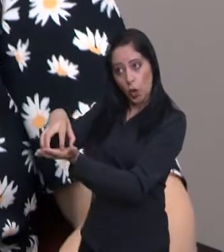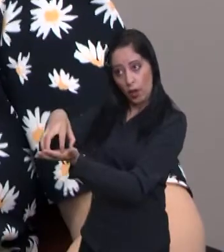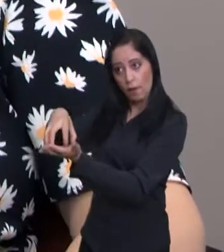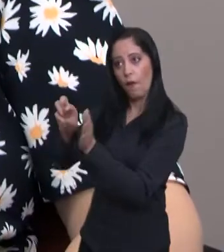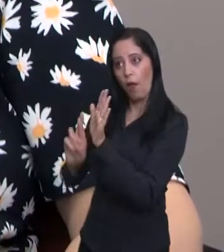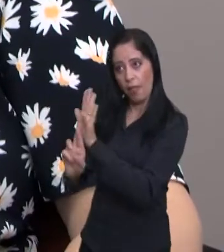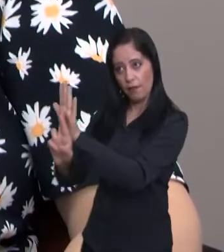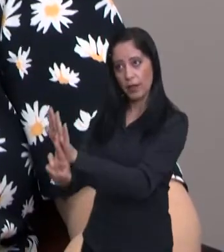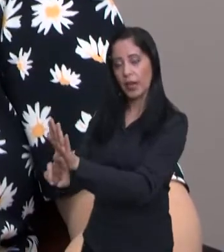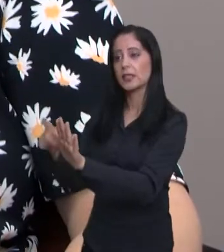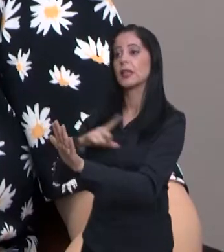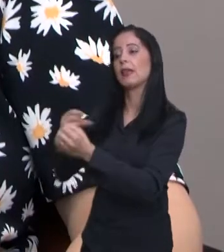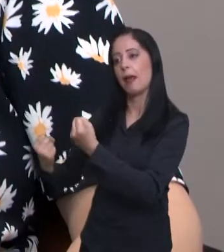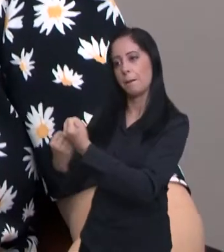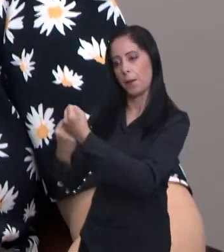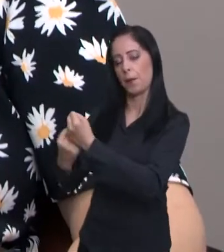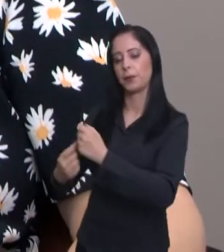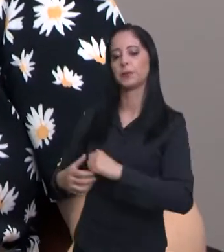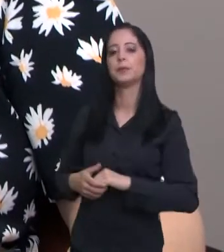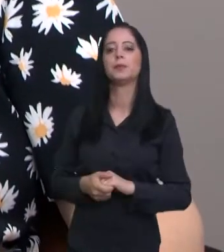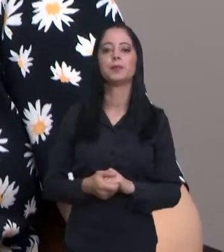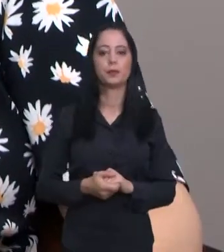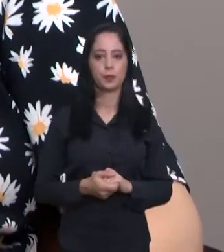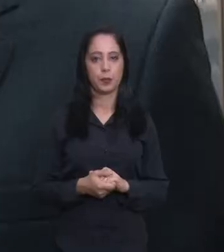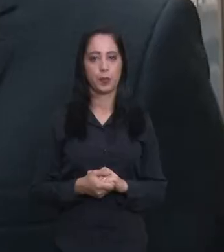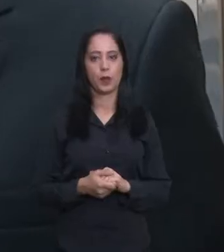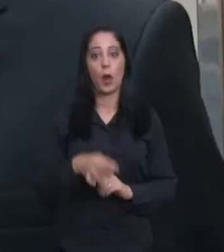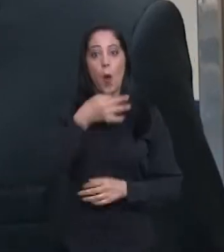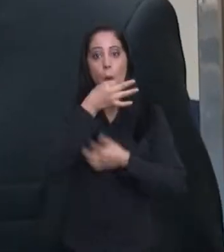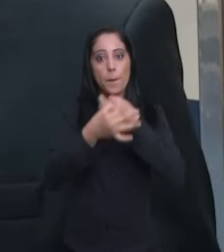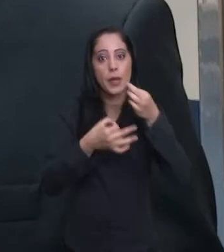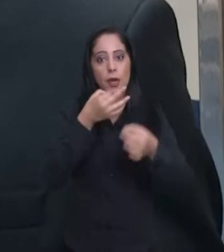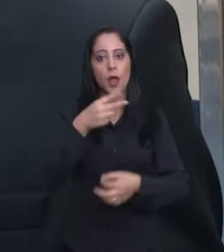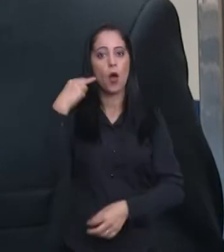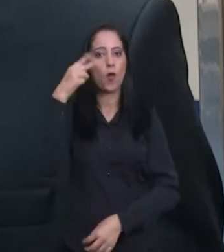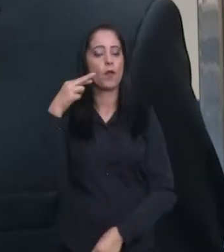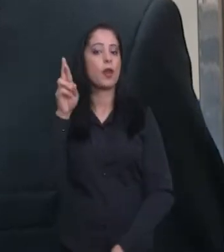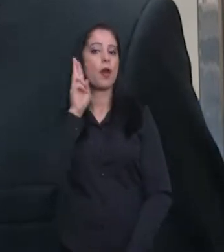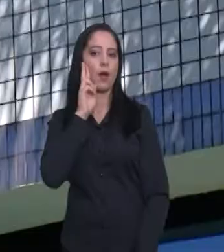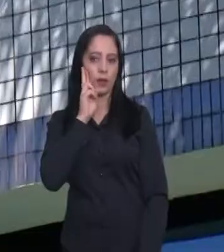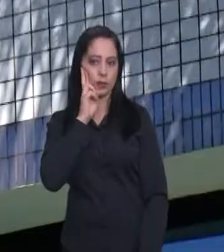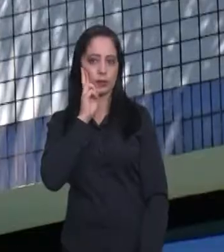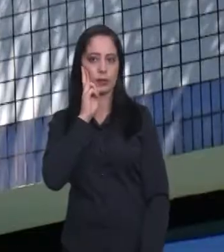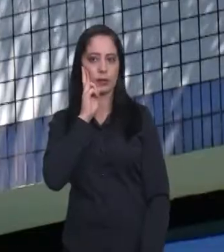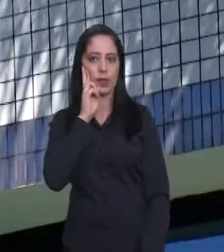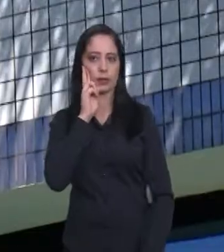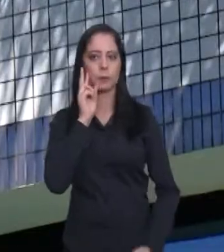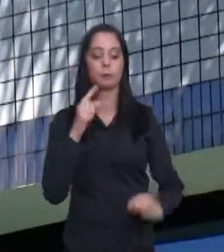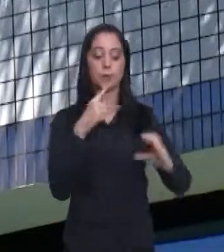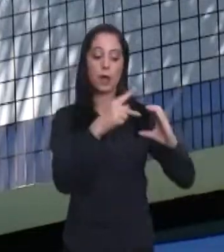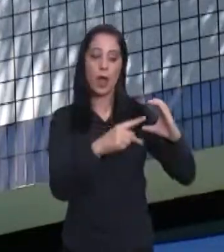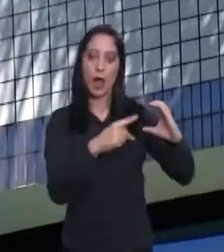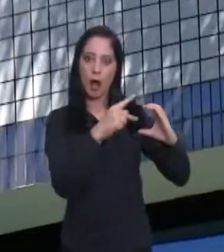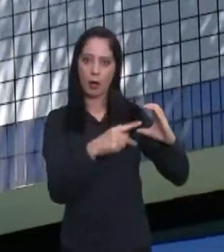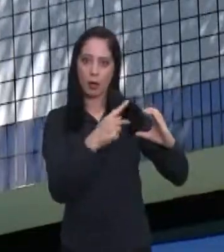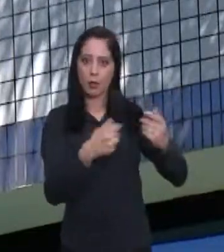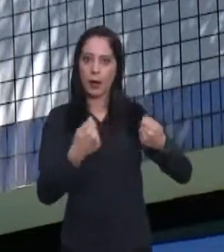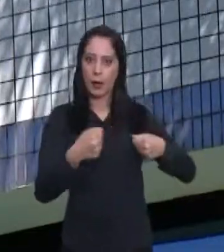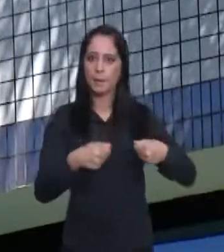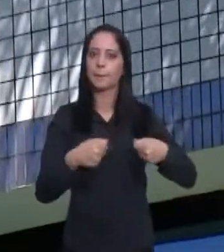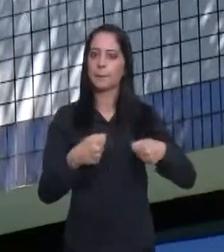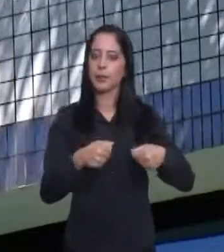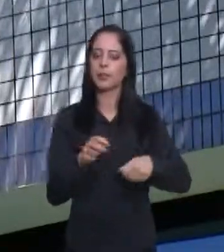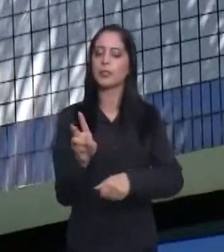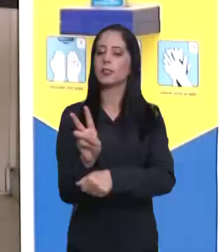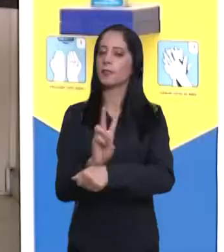para ajudá-la nesse momento aí que é bastante complicado né ainda segundo o Vereador Renato a câmara deve fiscalizar as ações